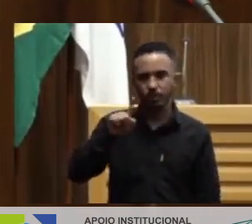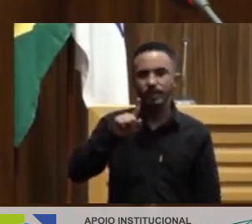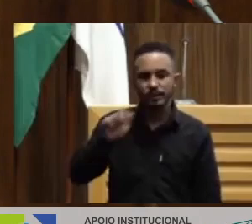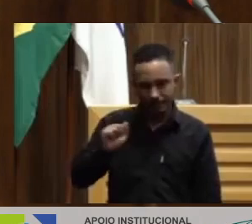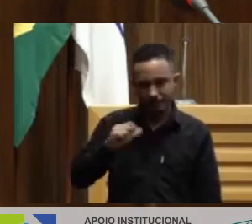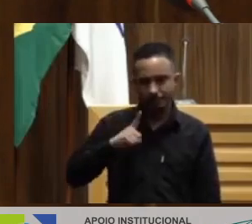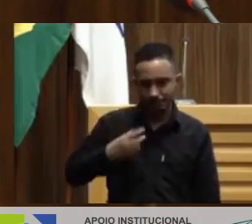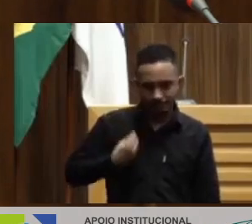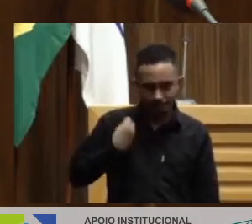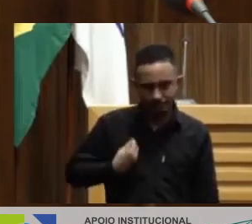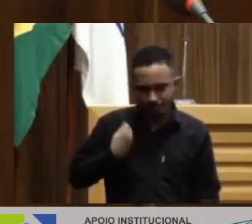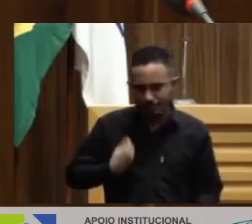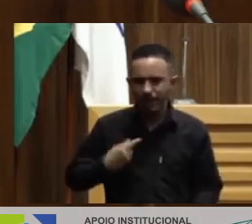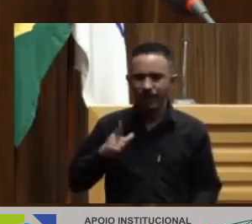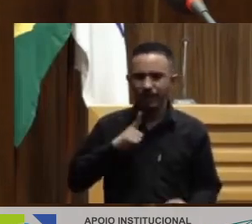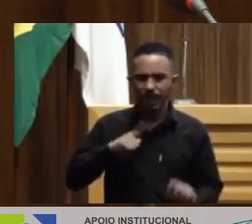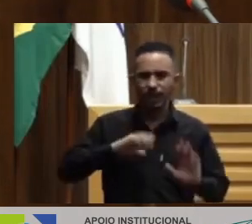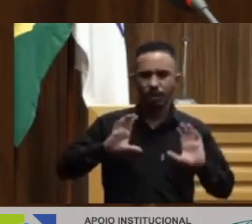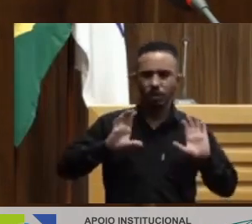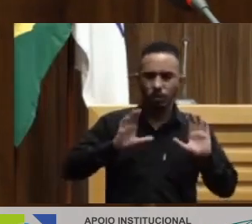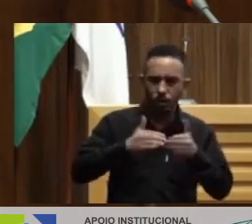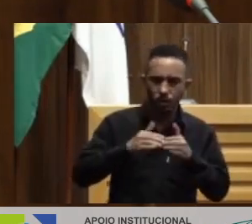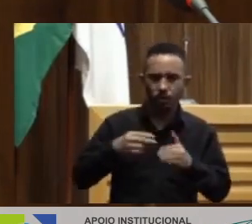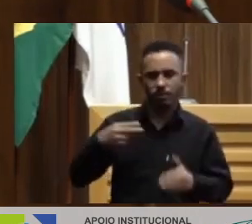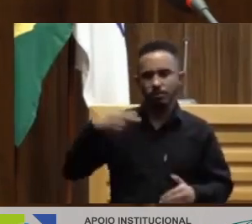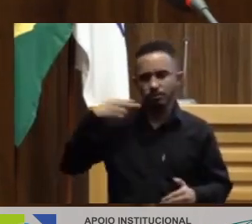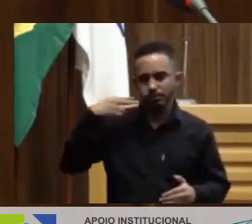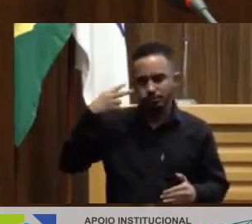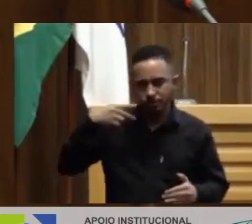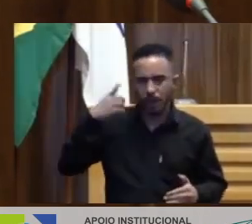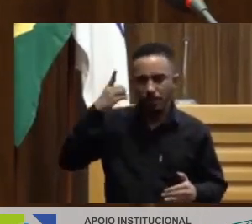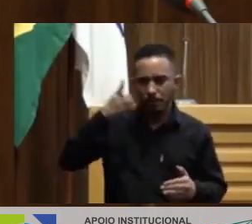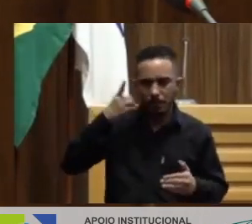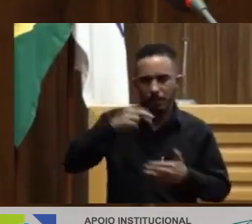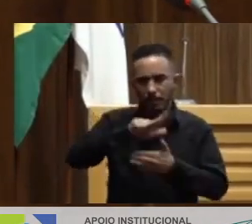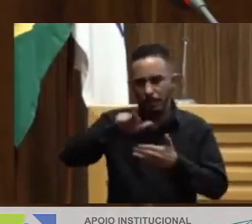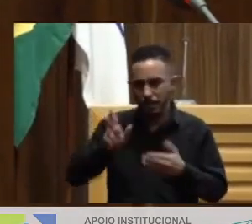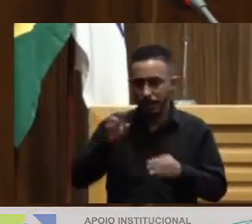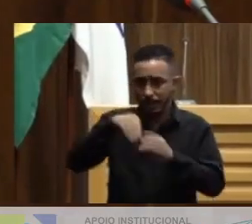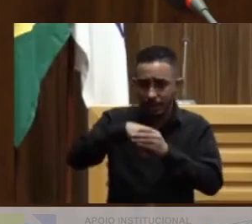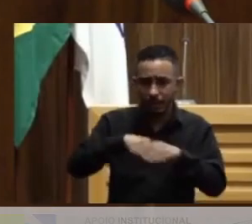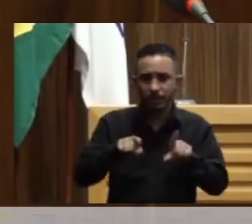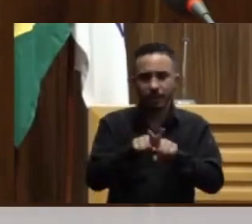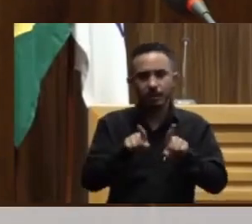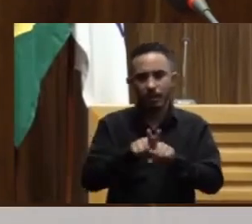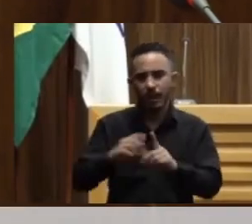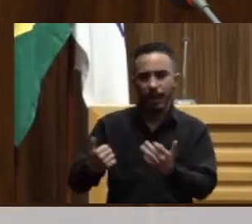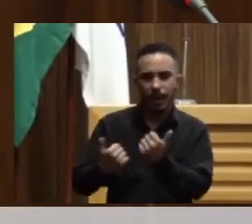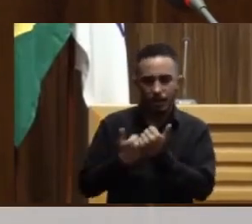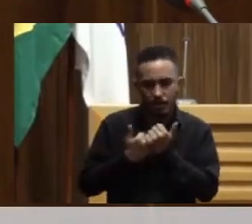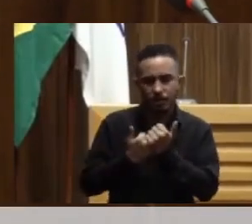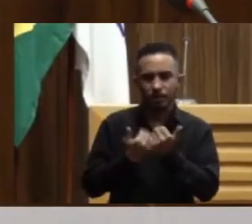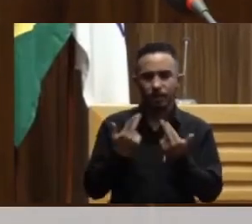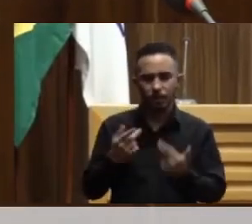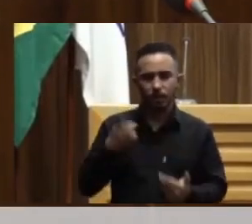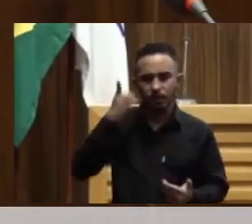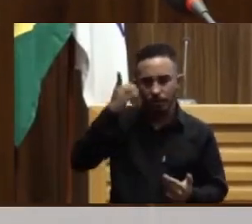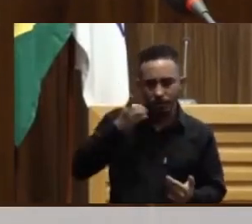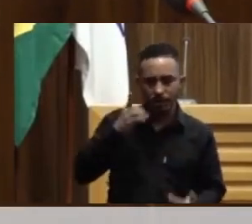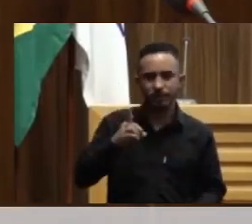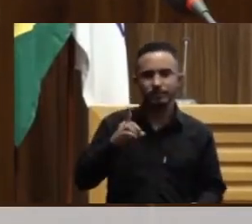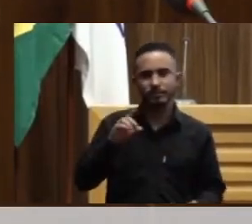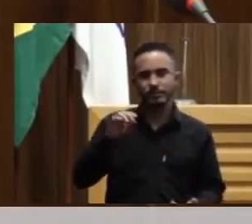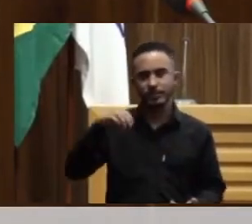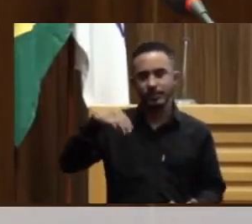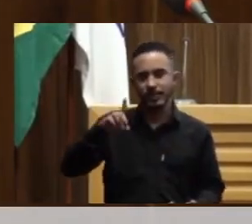aqui uma série de parlamentares que são que nos apoiam, como o deputado Bandeira de Mello, também